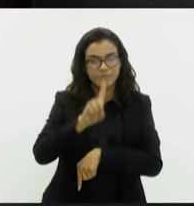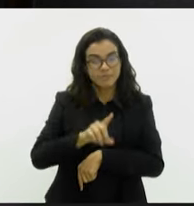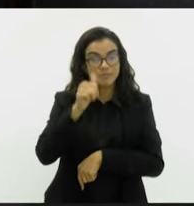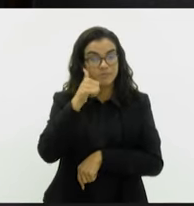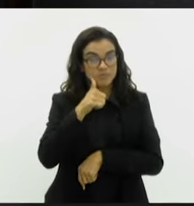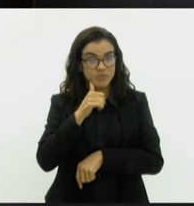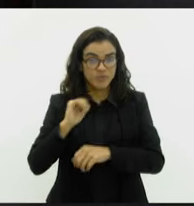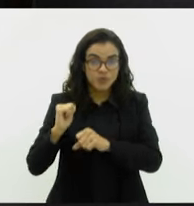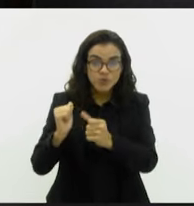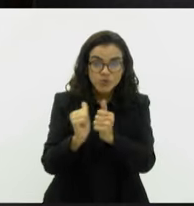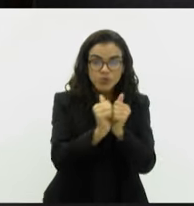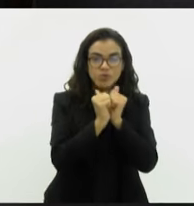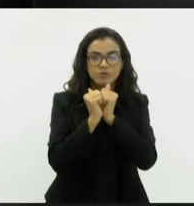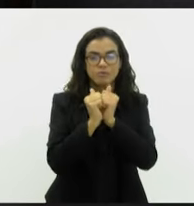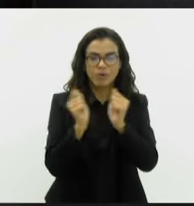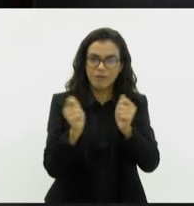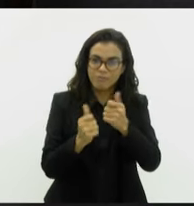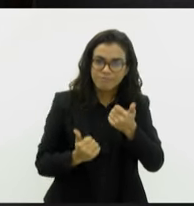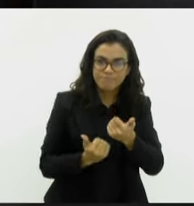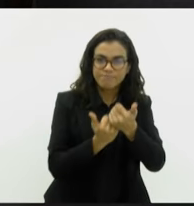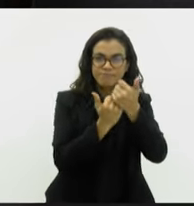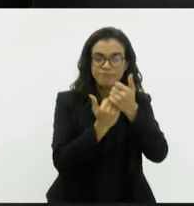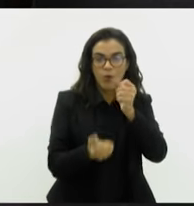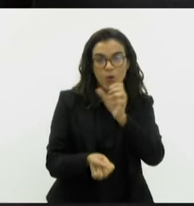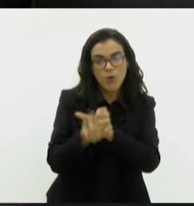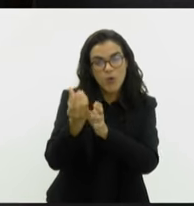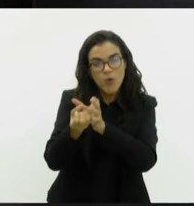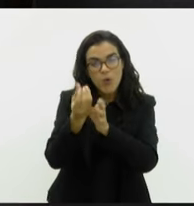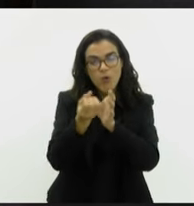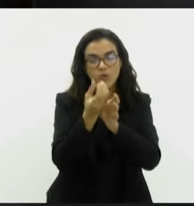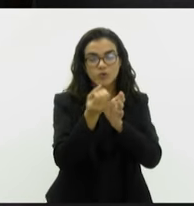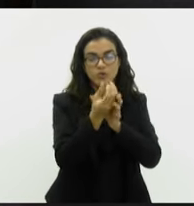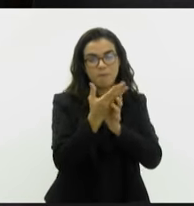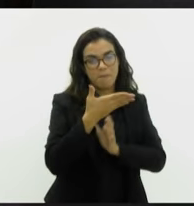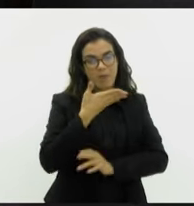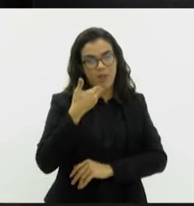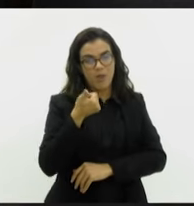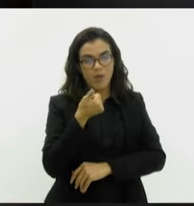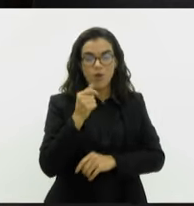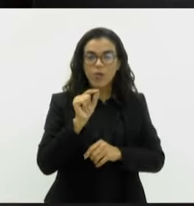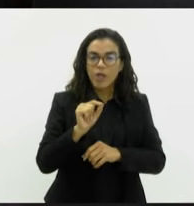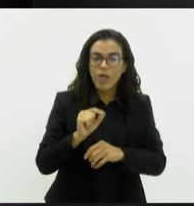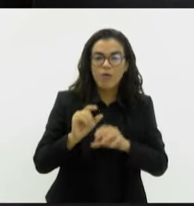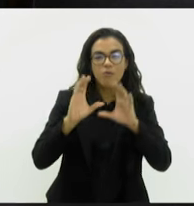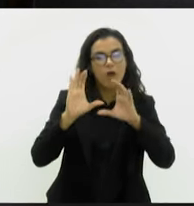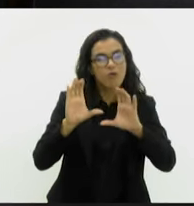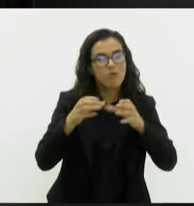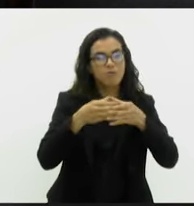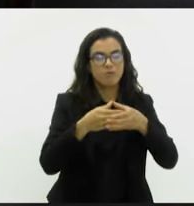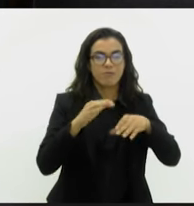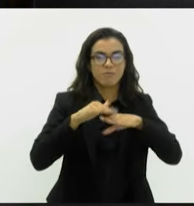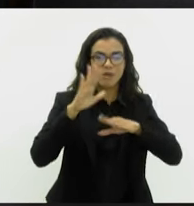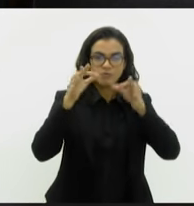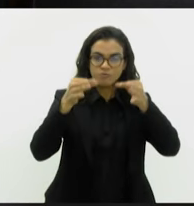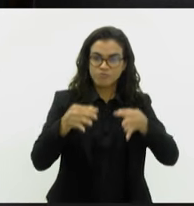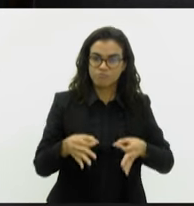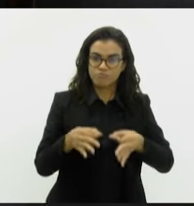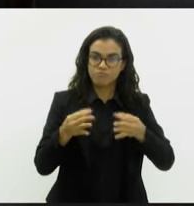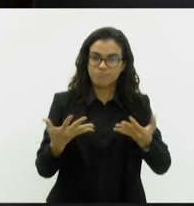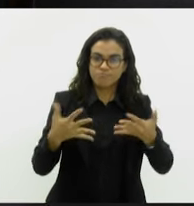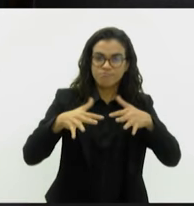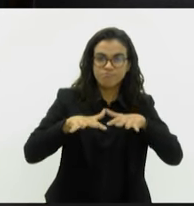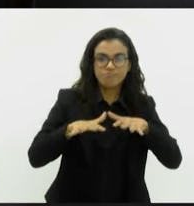juntos podemos contribuir comunidades construir melhor dizendo comunidades mais justas seguras inclusivas para